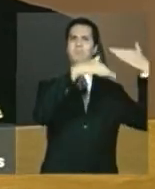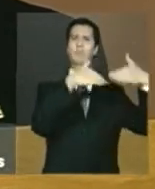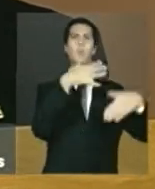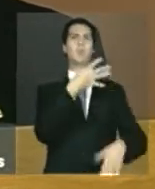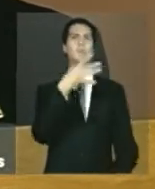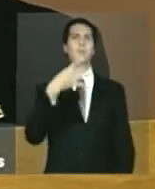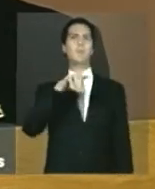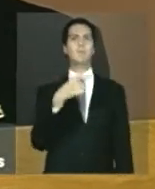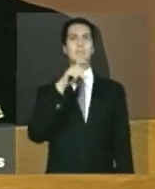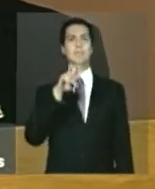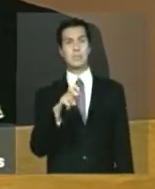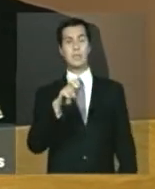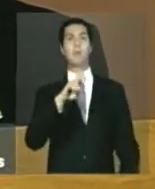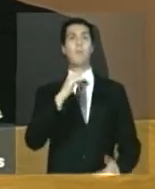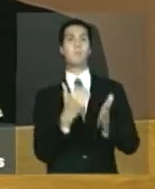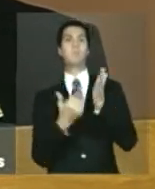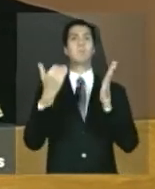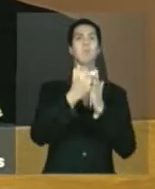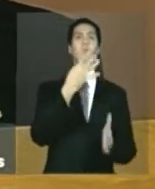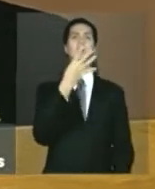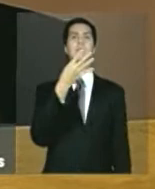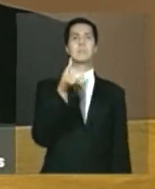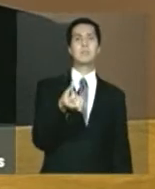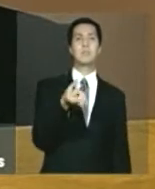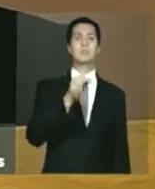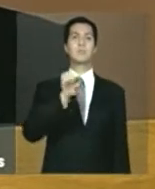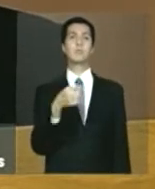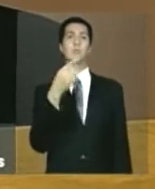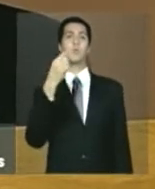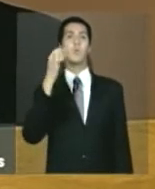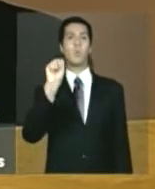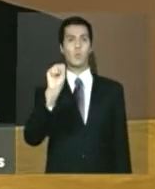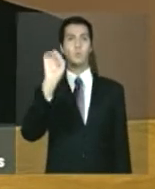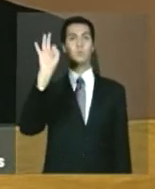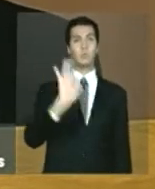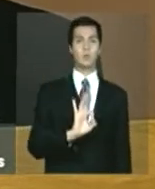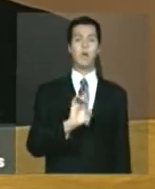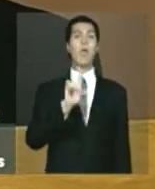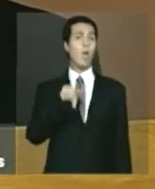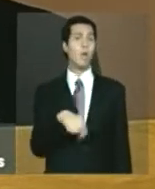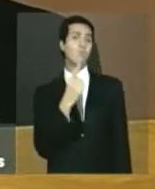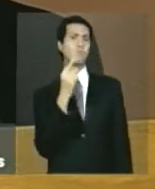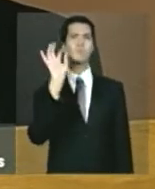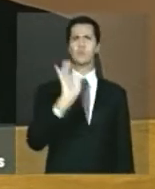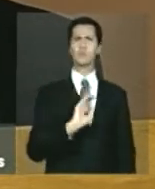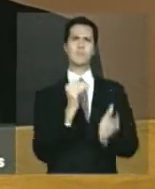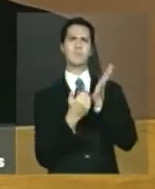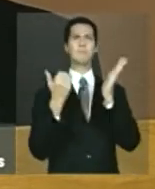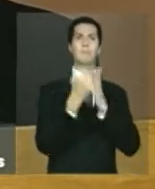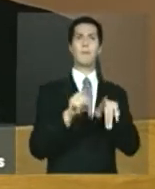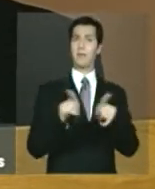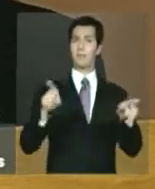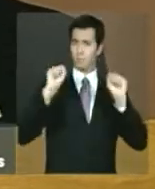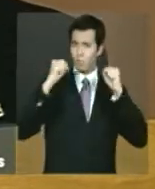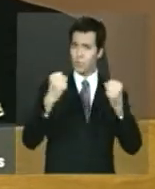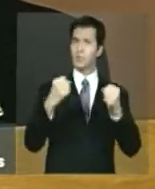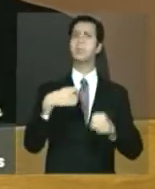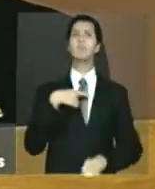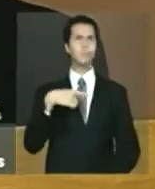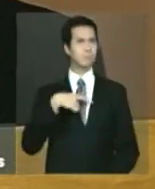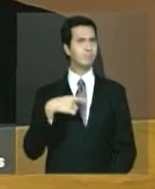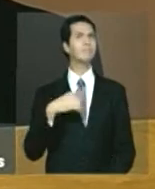para 46.8 é 1% mas é 1% forte é